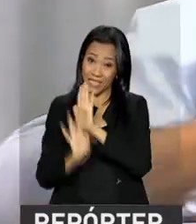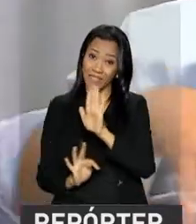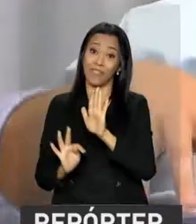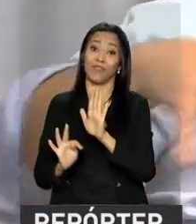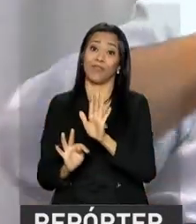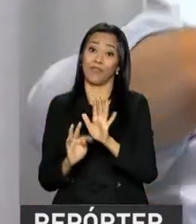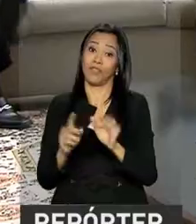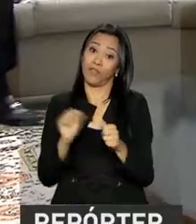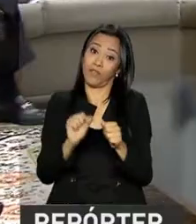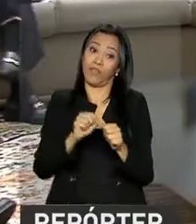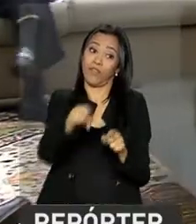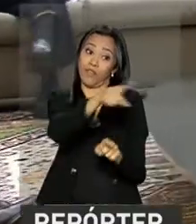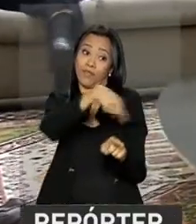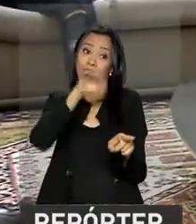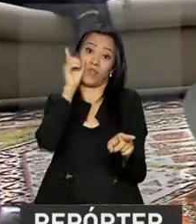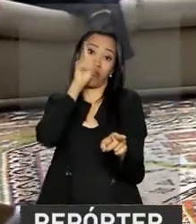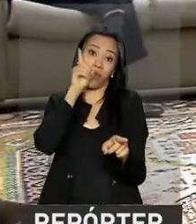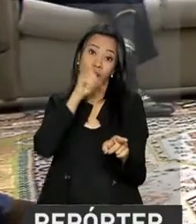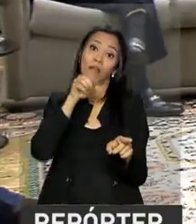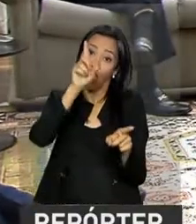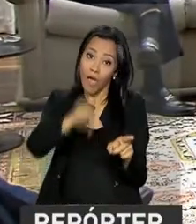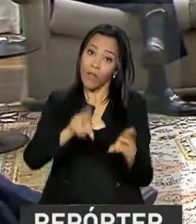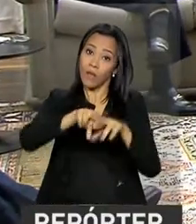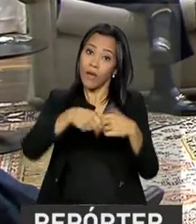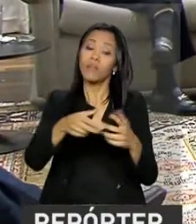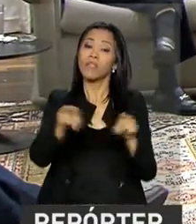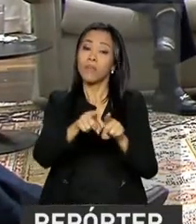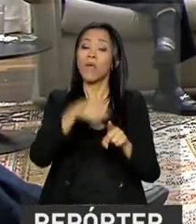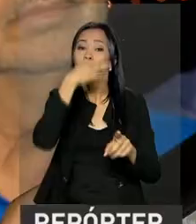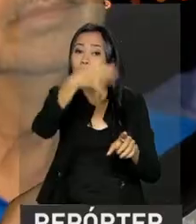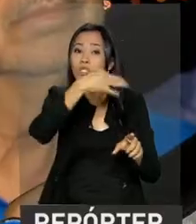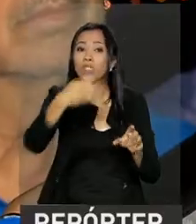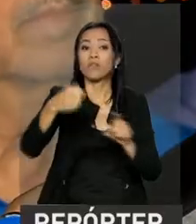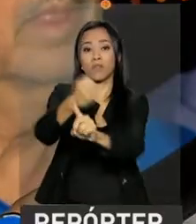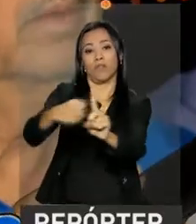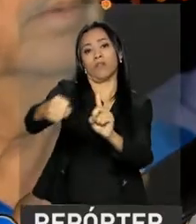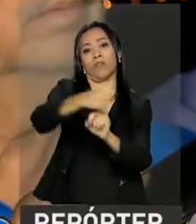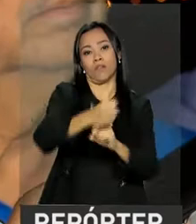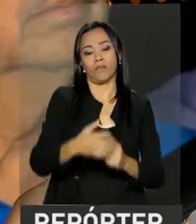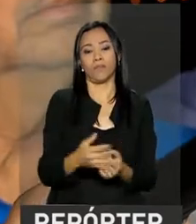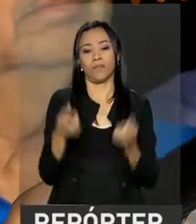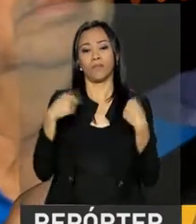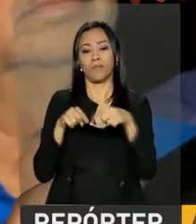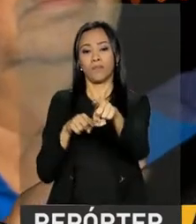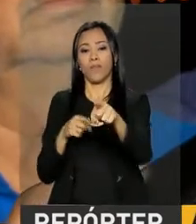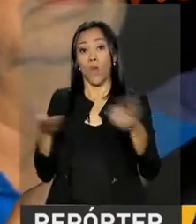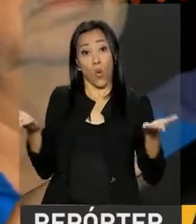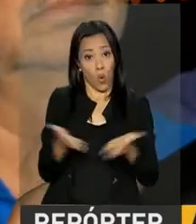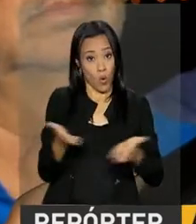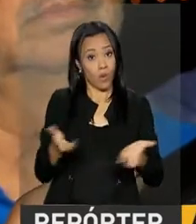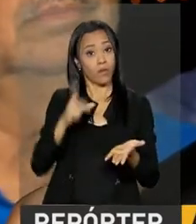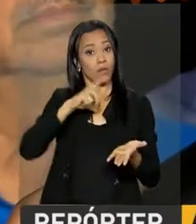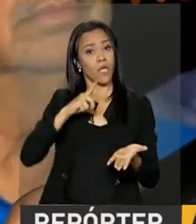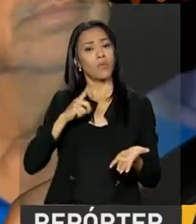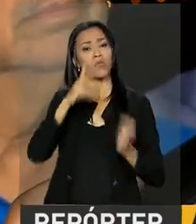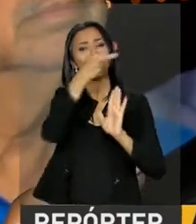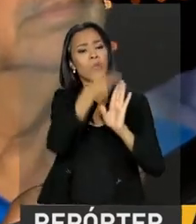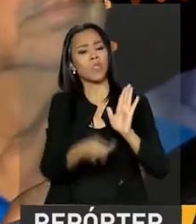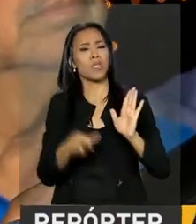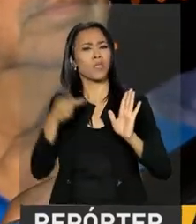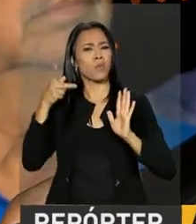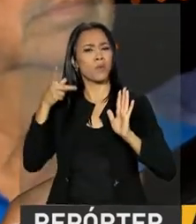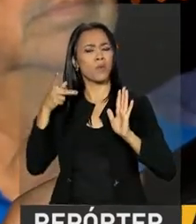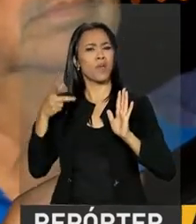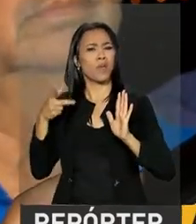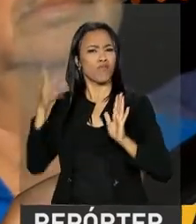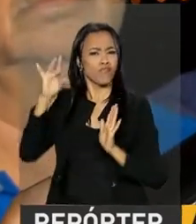pelos parlamentares contam com a participação da sociedade. Hoje o que nós temos é um projeto que já não é mais aquele enviado